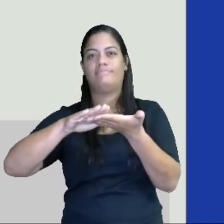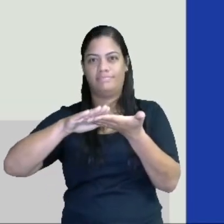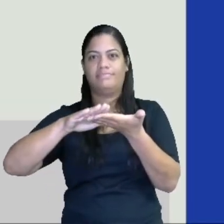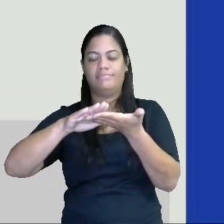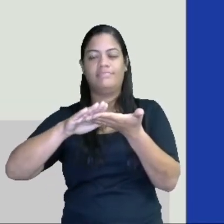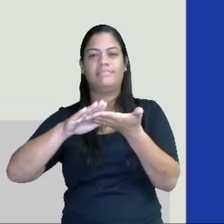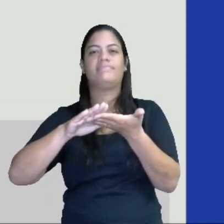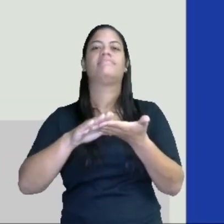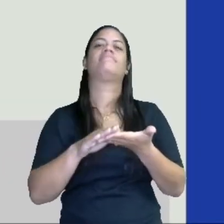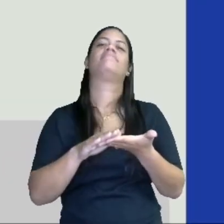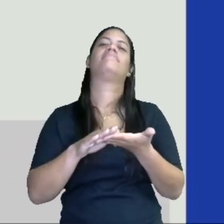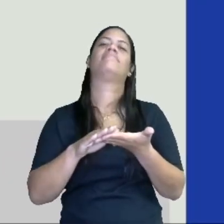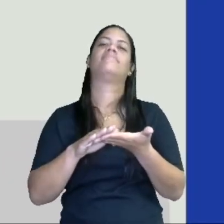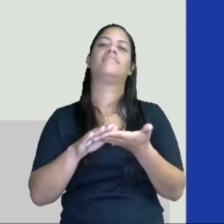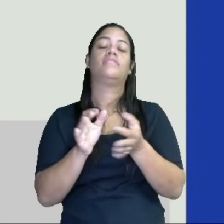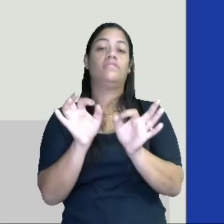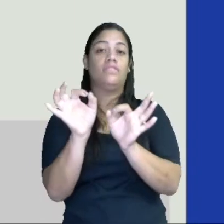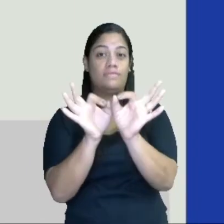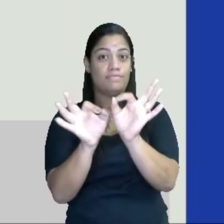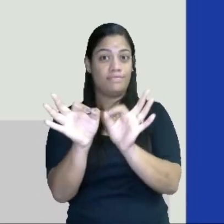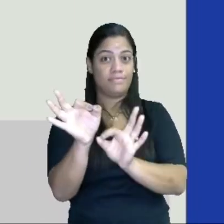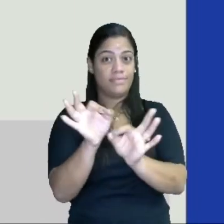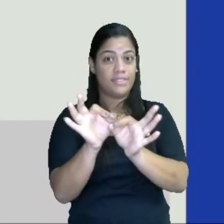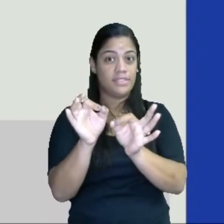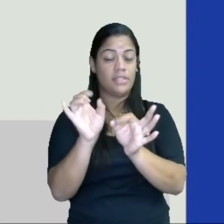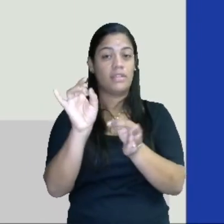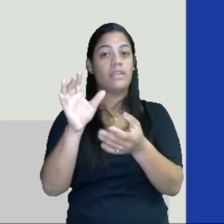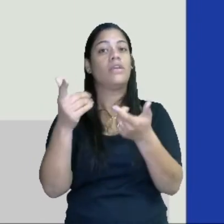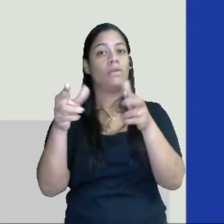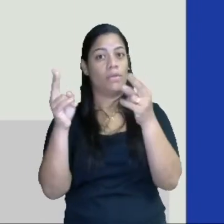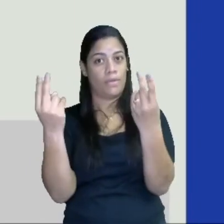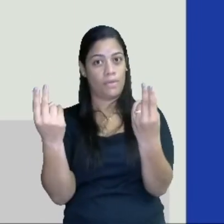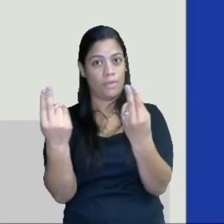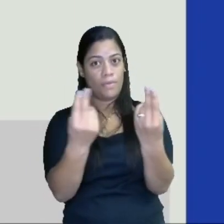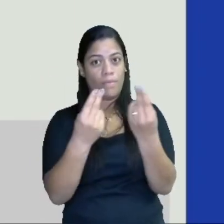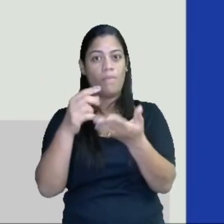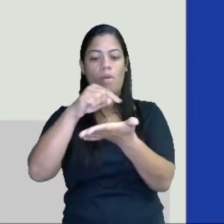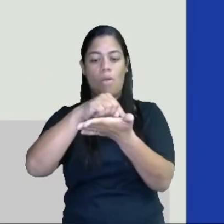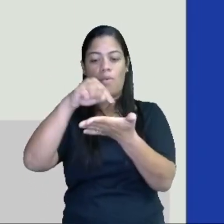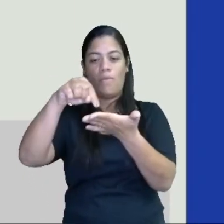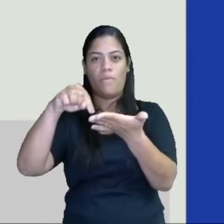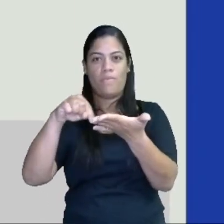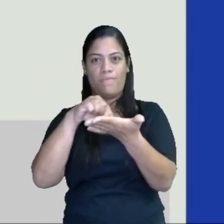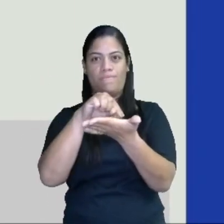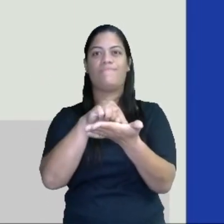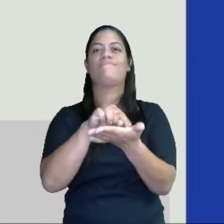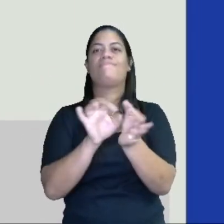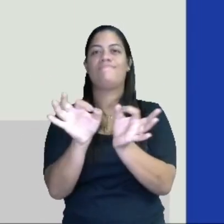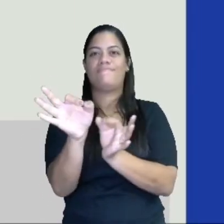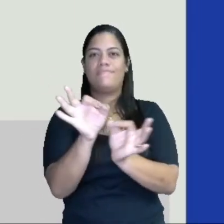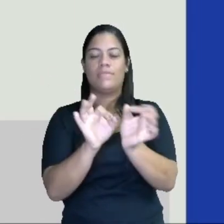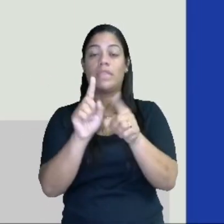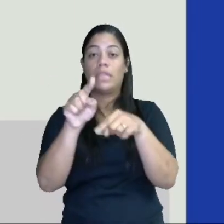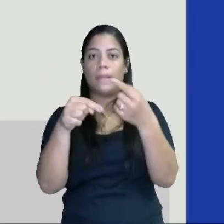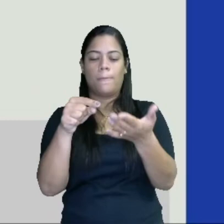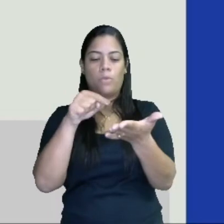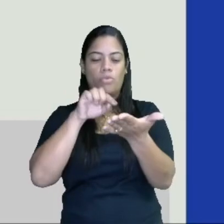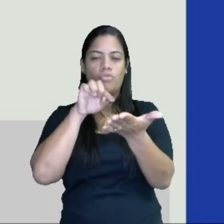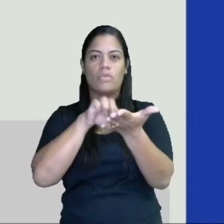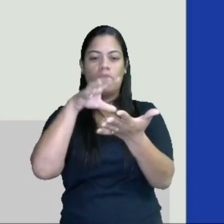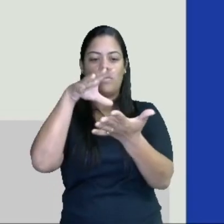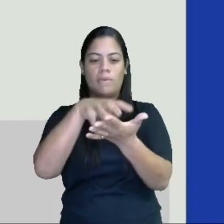pirâmide, tá? Ó, vocês vão montar e em seguida você vai encaixar inclinando na